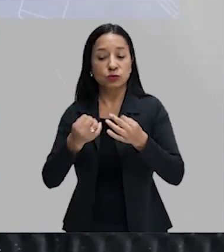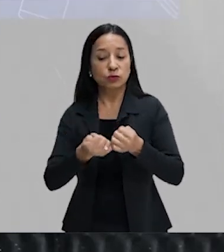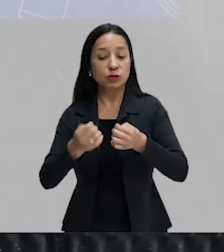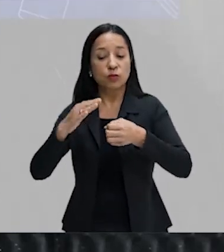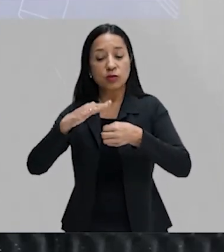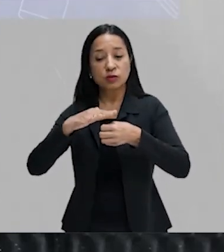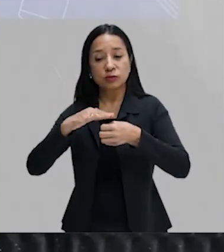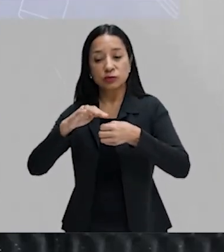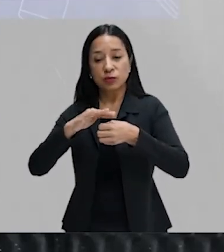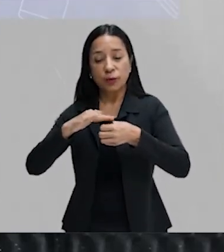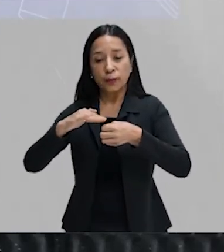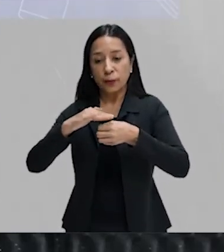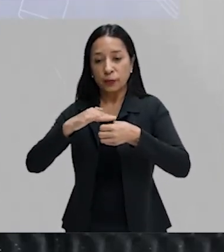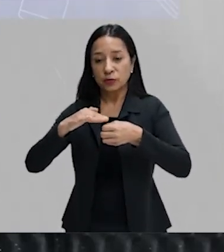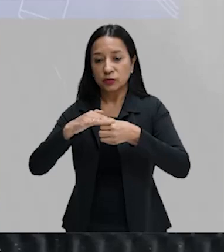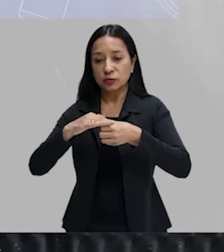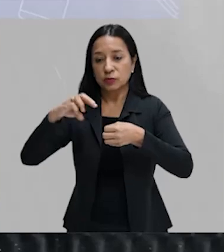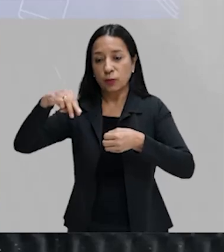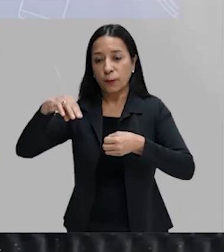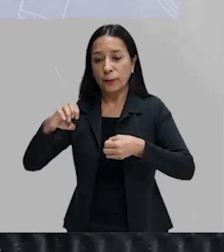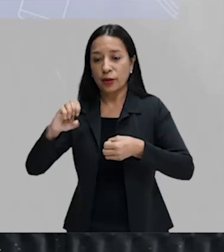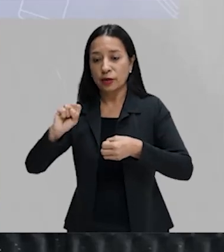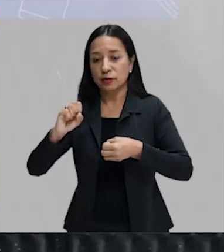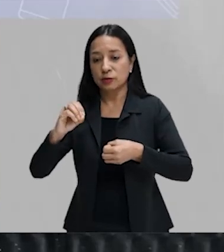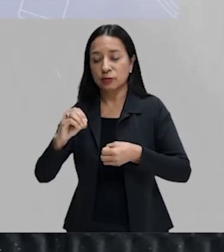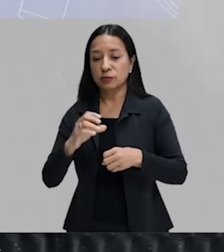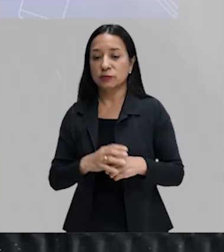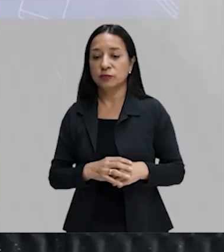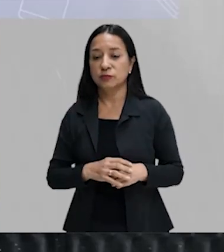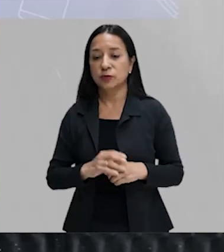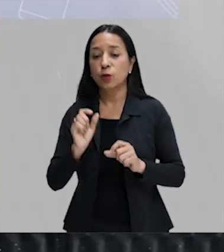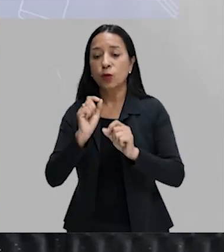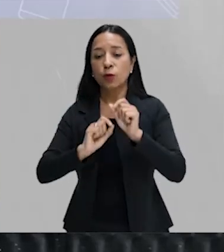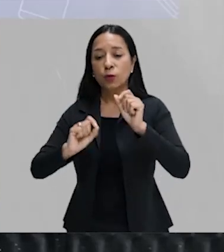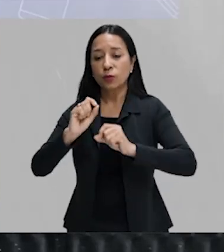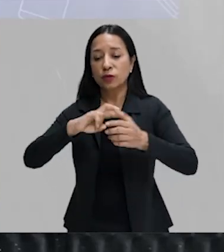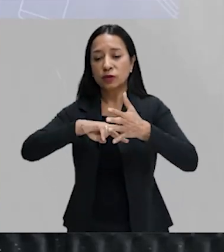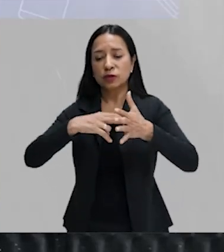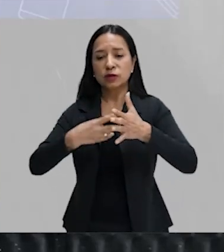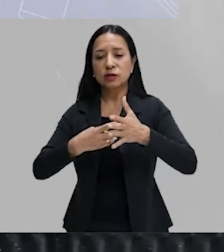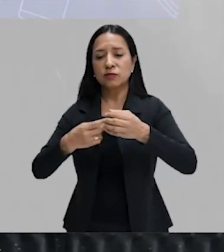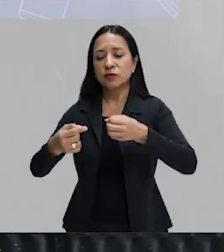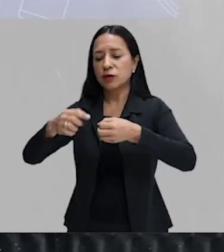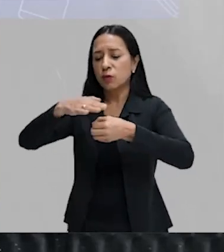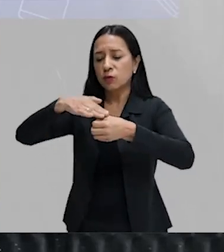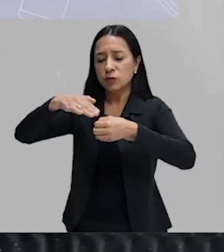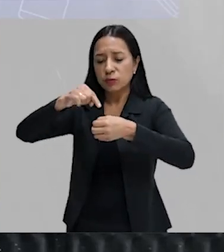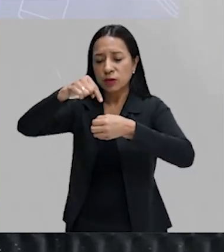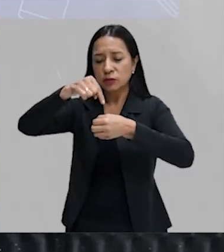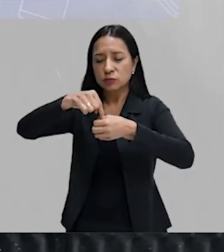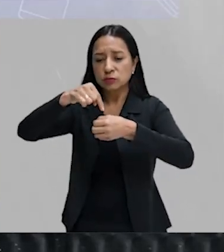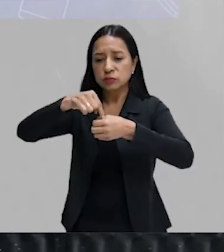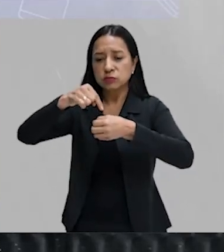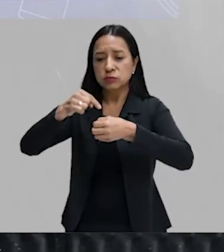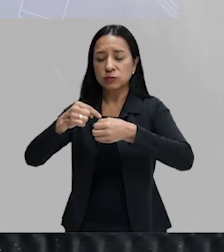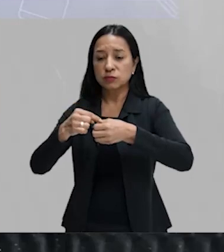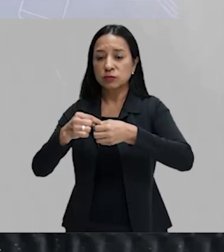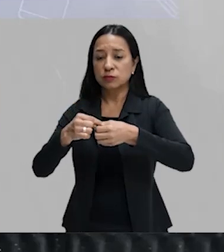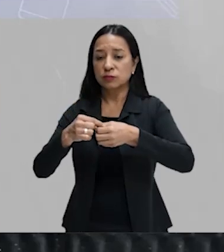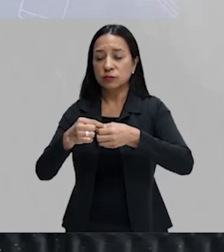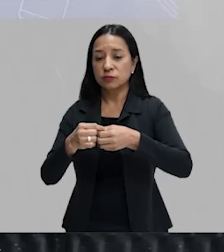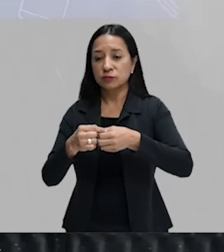preenchida pelo mesoderma. E o que seria esse espaço de dentro, pessoal? Esse espaço de dentro aqui, ó, ele